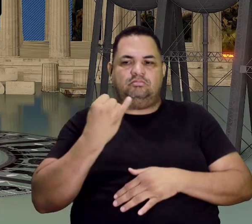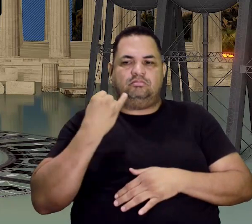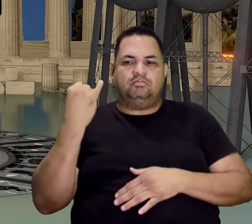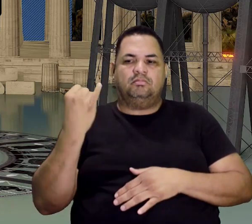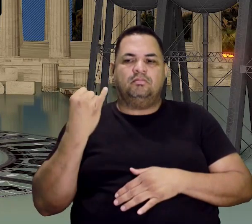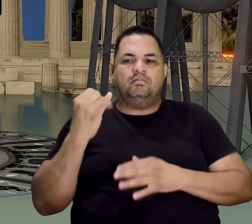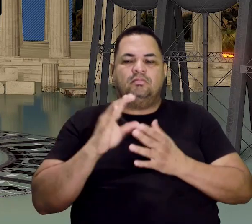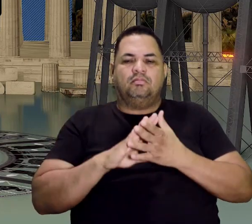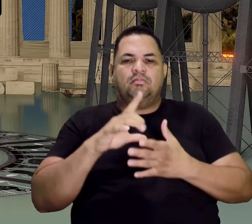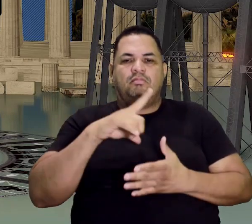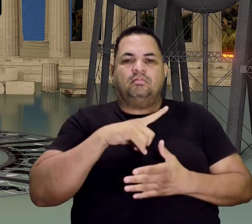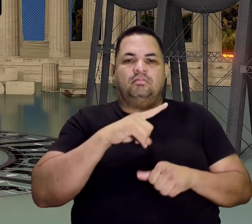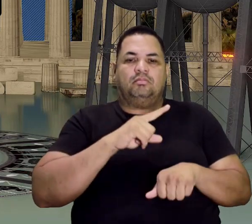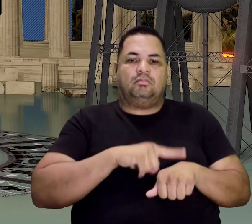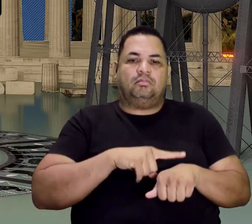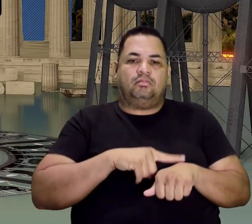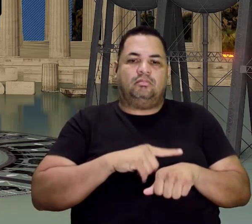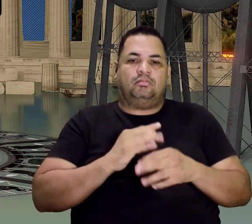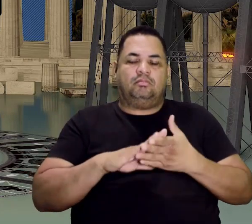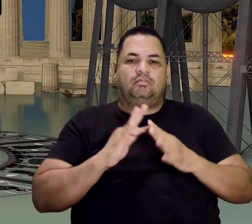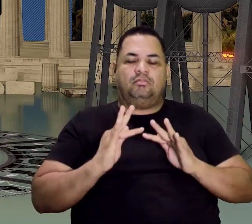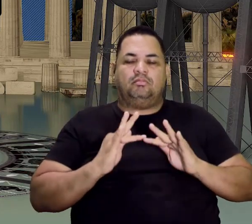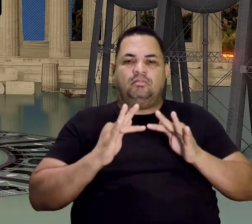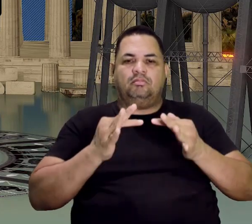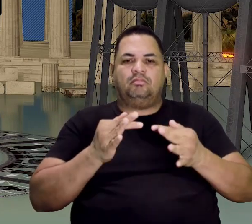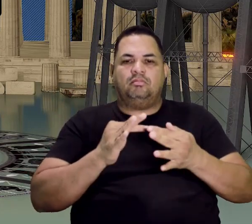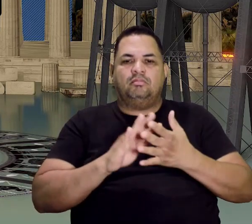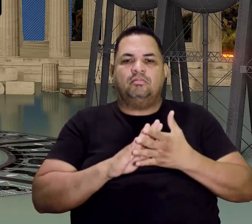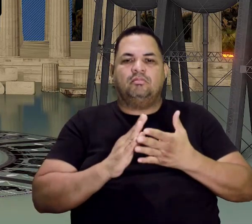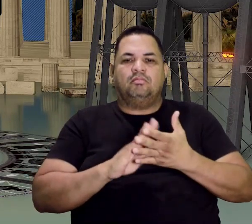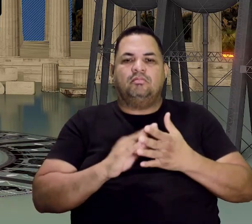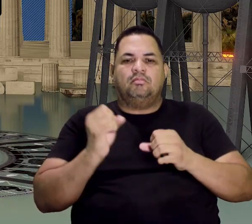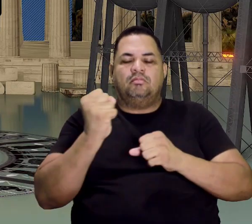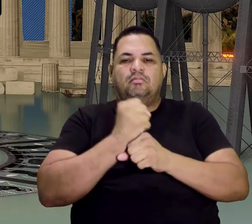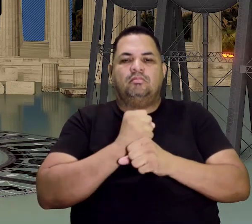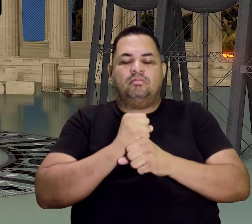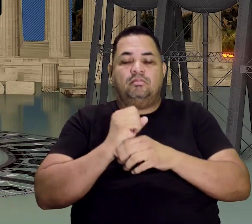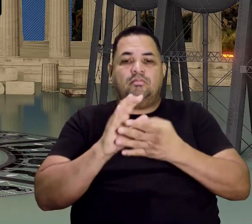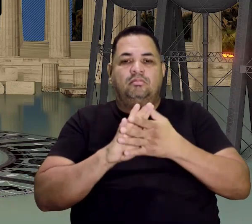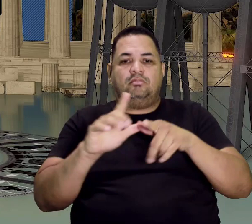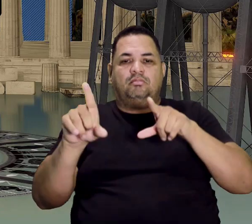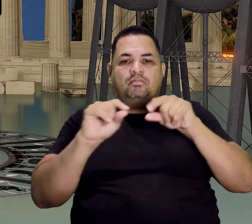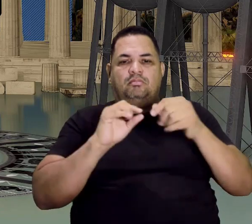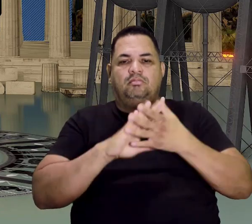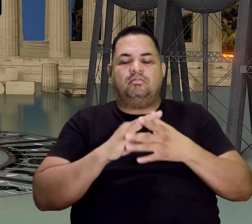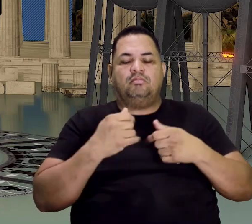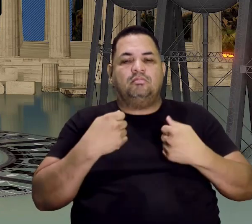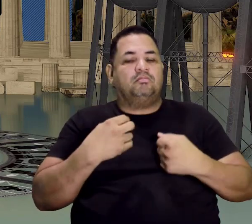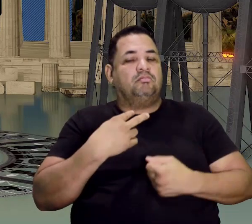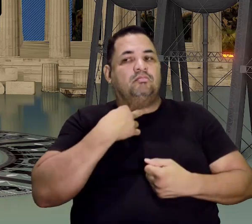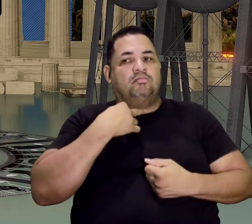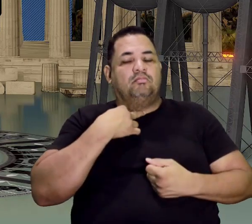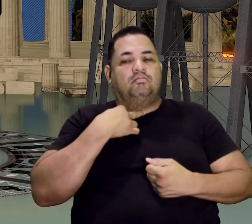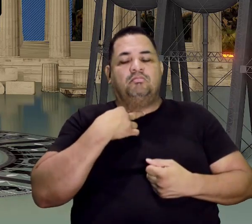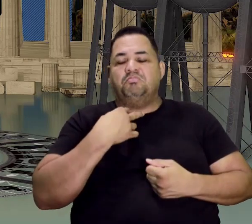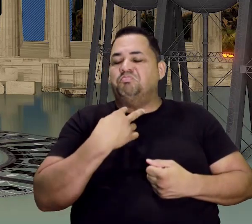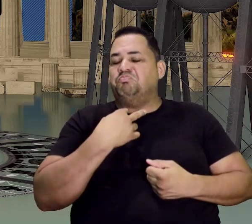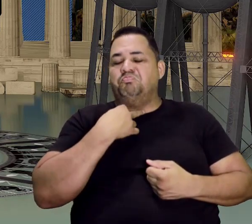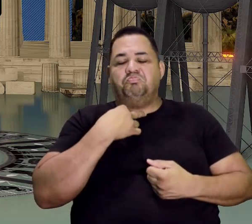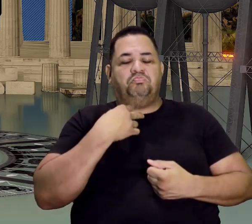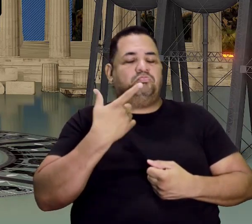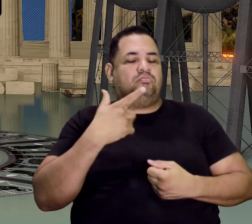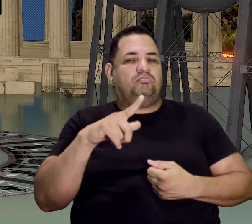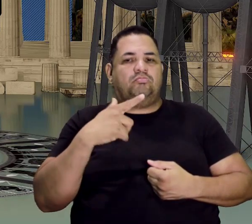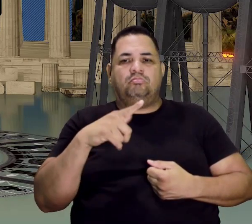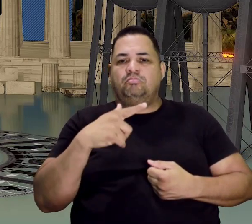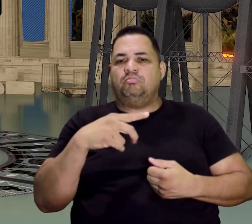Então vocês vão ter um momento lá no final do ano para escolher. E sem medo, escolha,